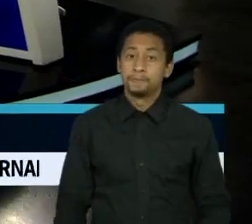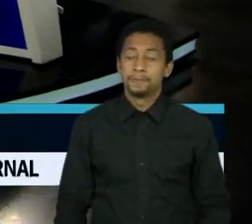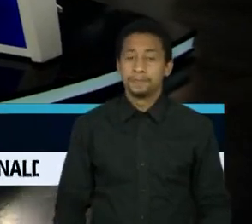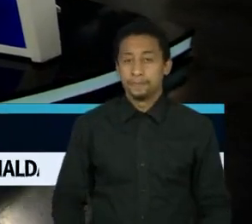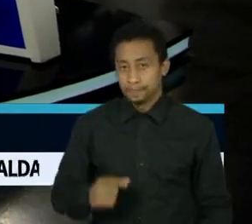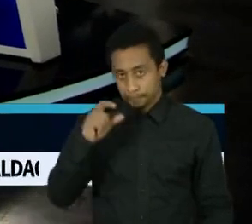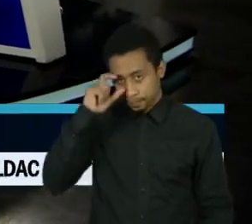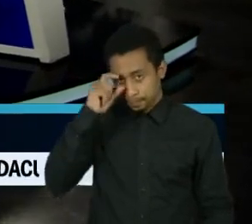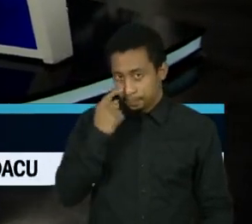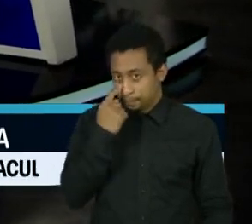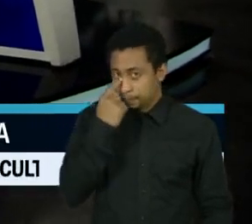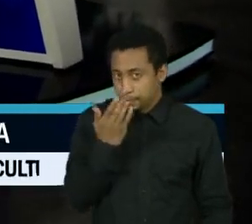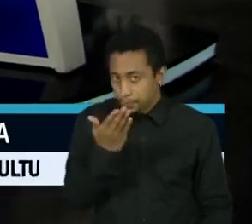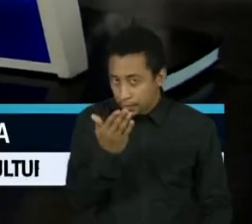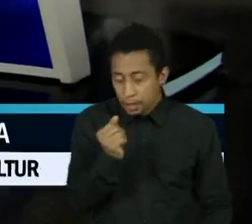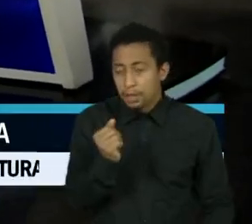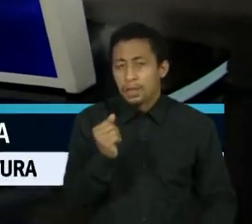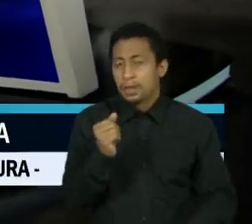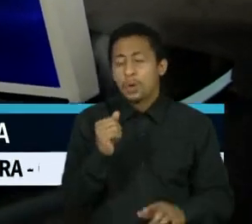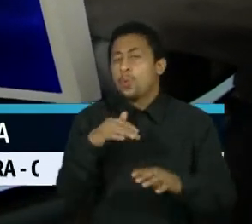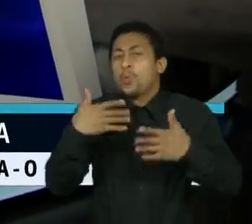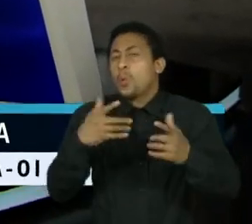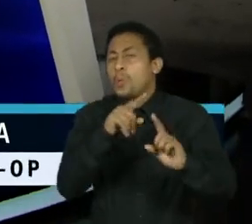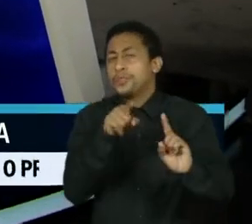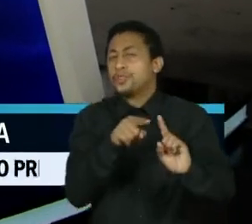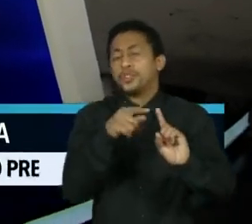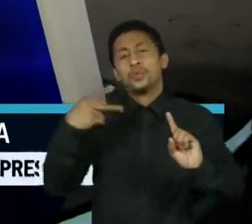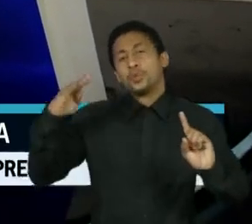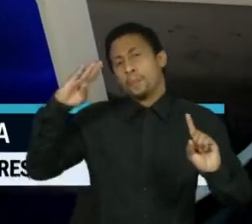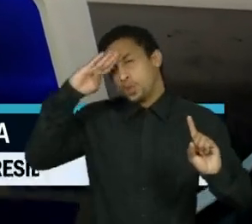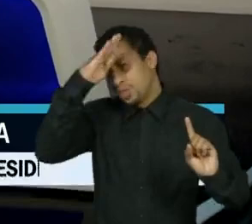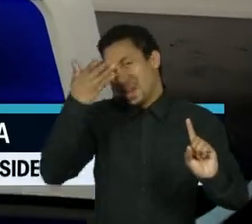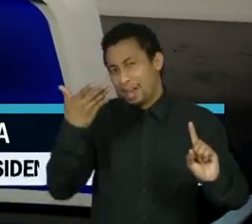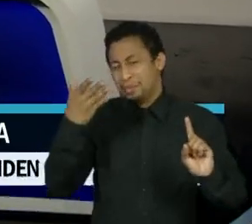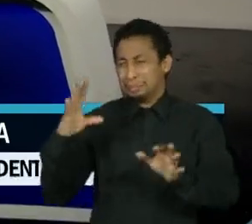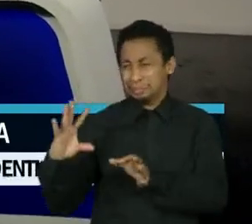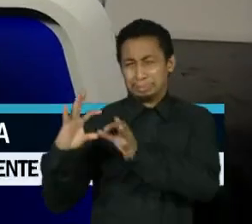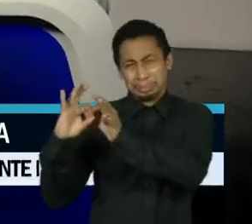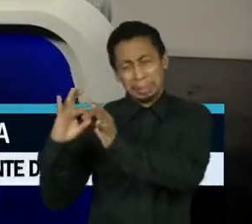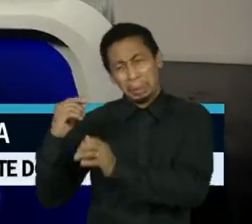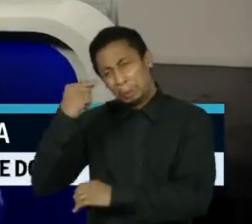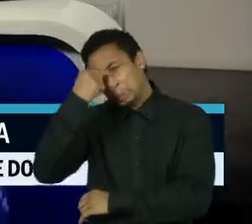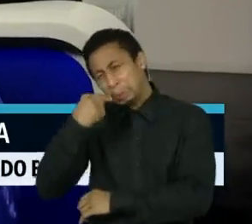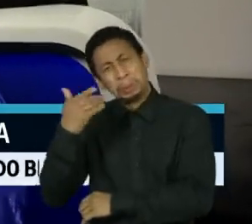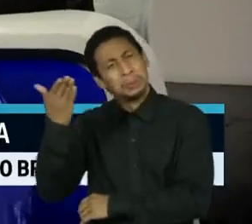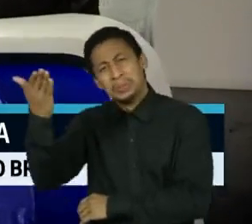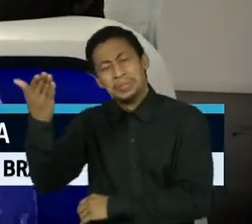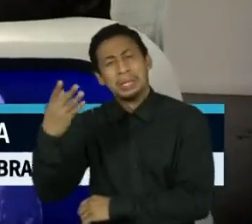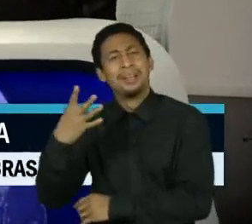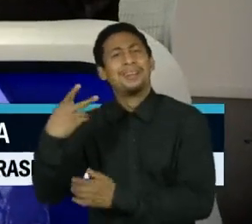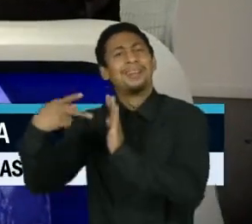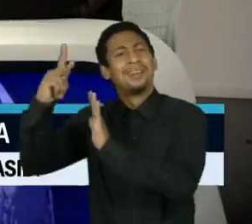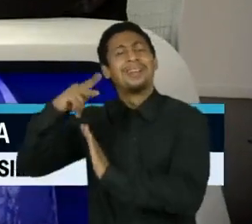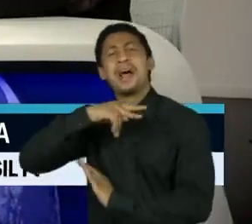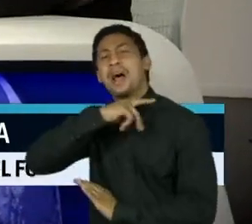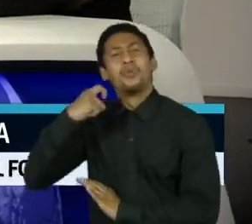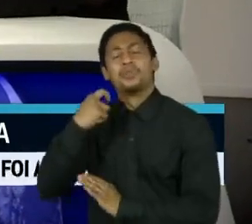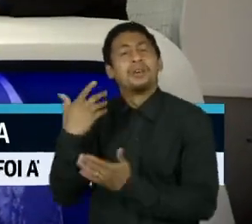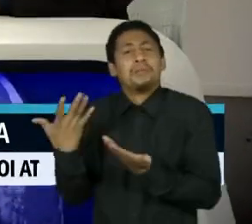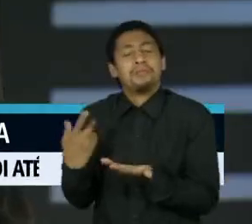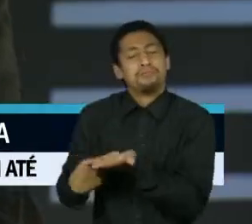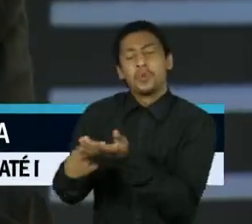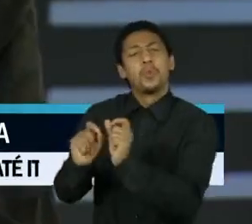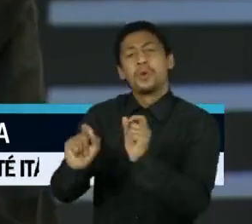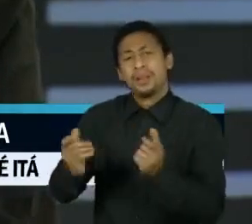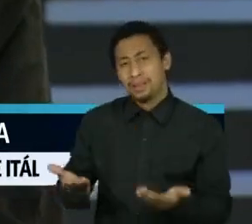Pondé, na sua opinião, qual o principal objetivo do Bolsonaro nessa busca por uma aliança com o isolado presidente russo, Vladimir Putin? Qual é o jogo?